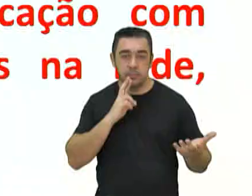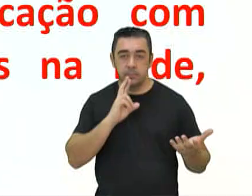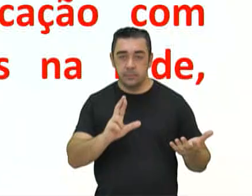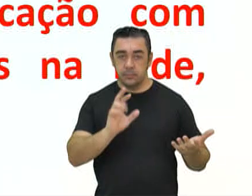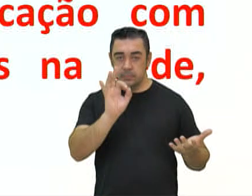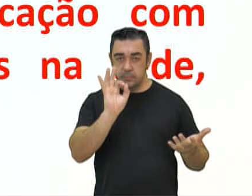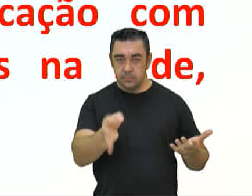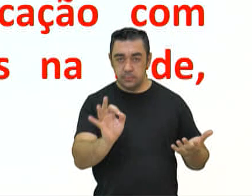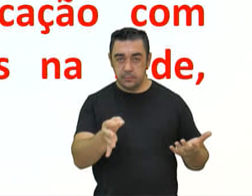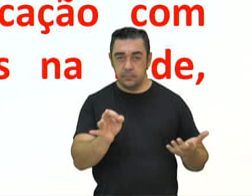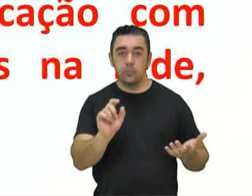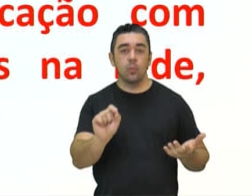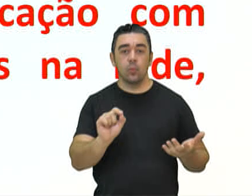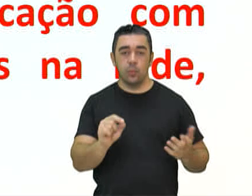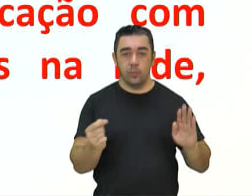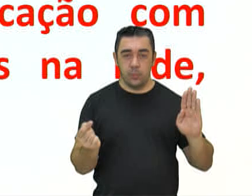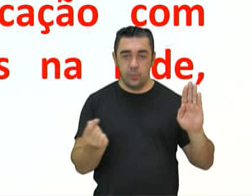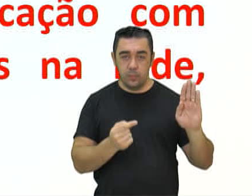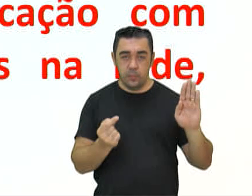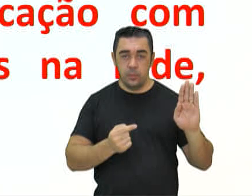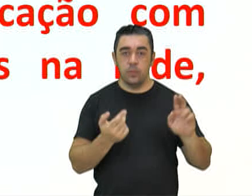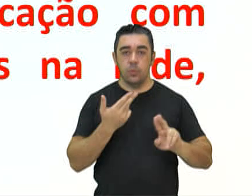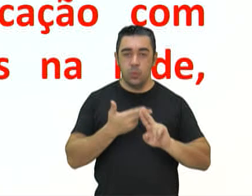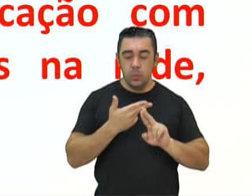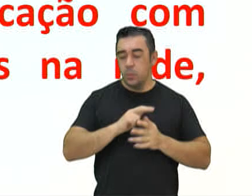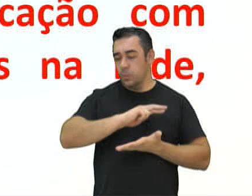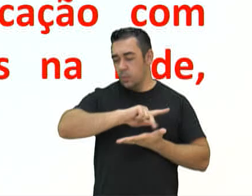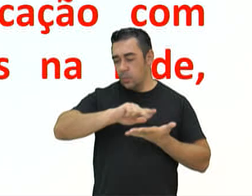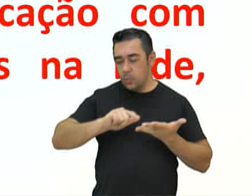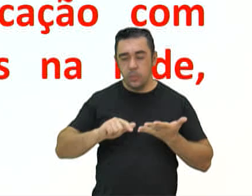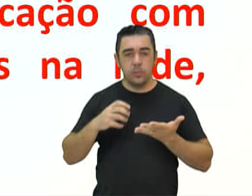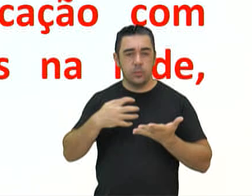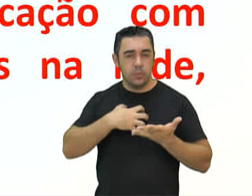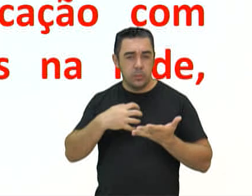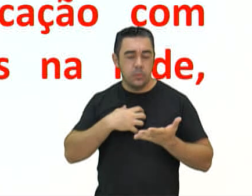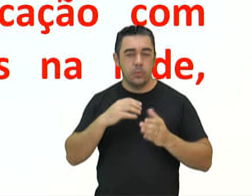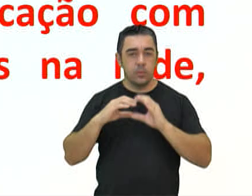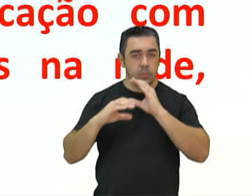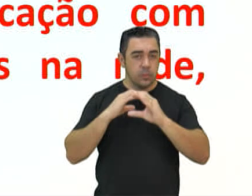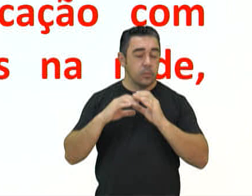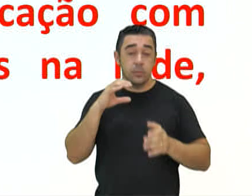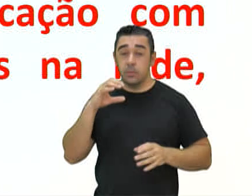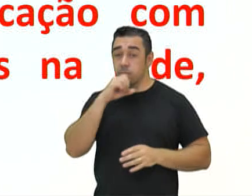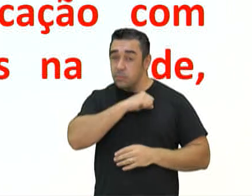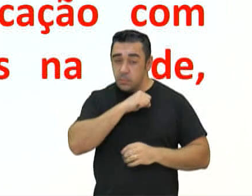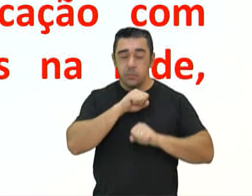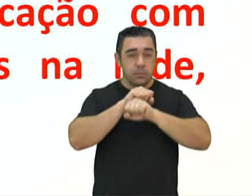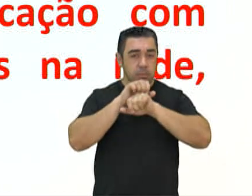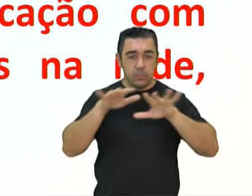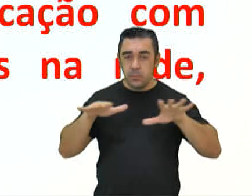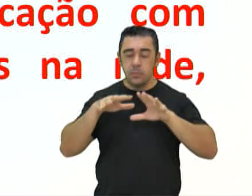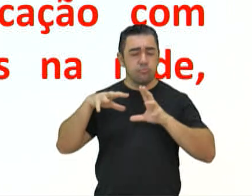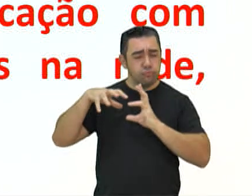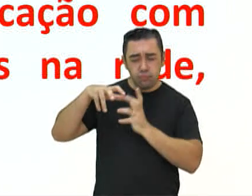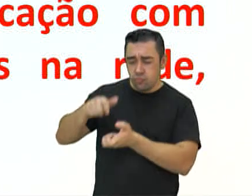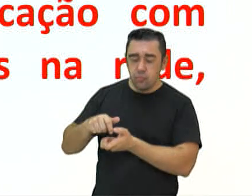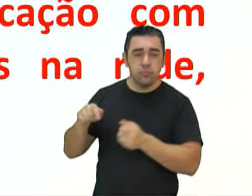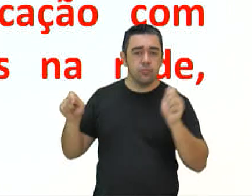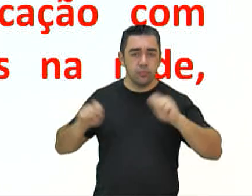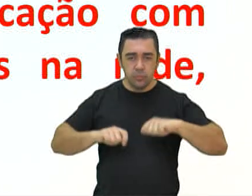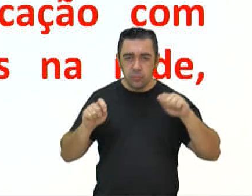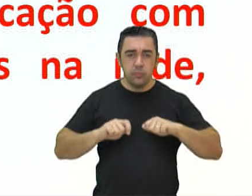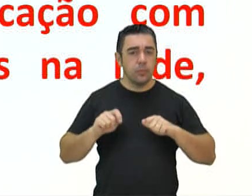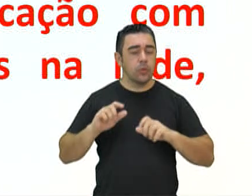resposta certa, letra B. Utiliza diversas formas de comunicação com muita rapidez e para todos na rede,